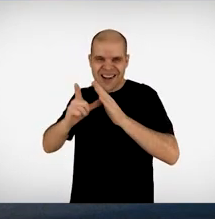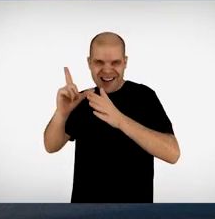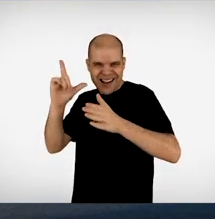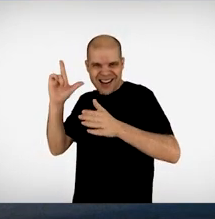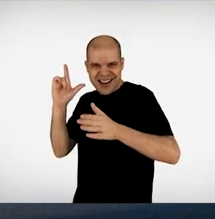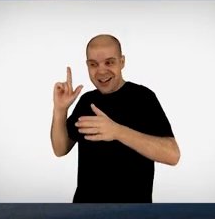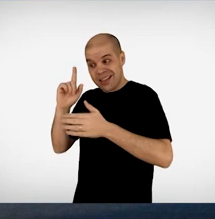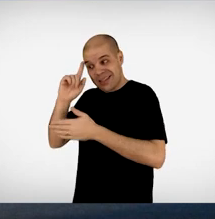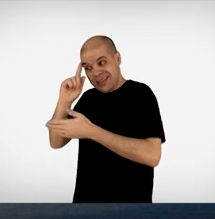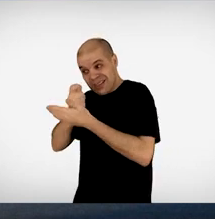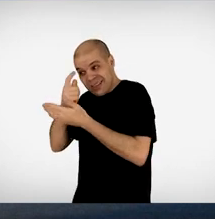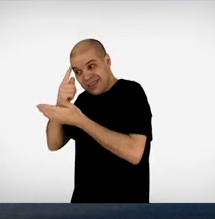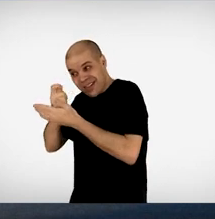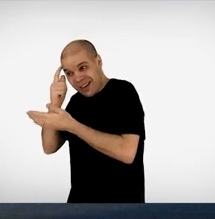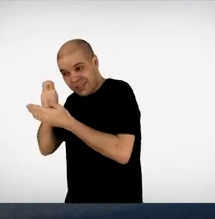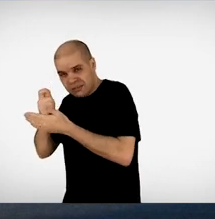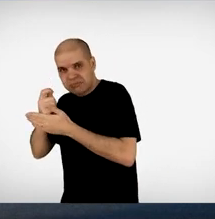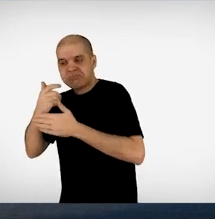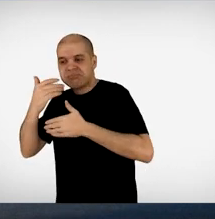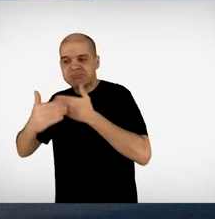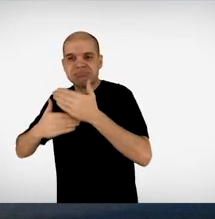faz escolhas...